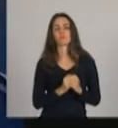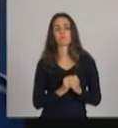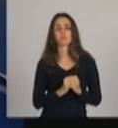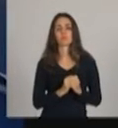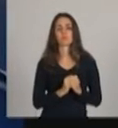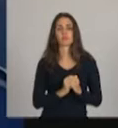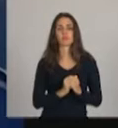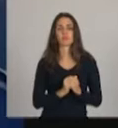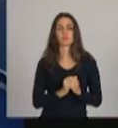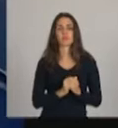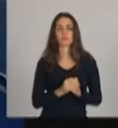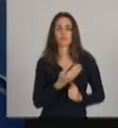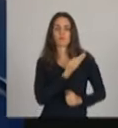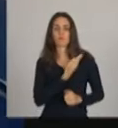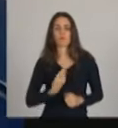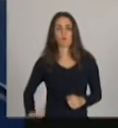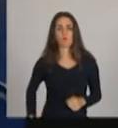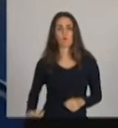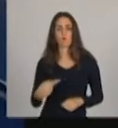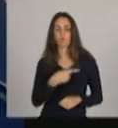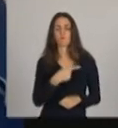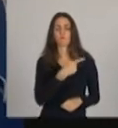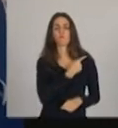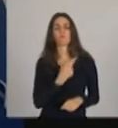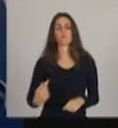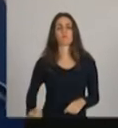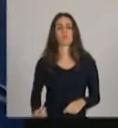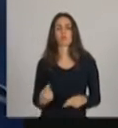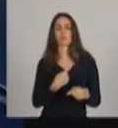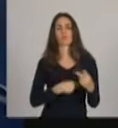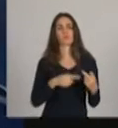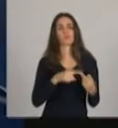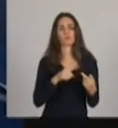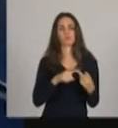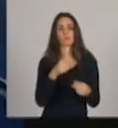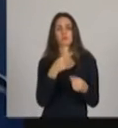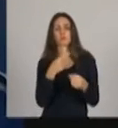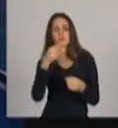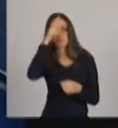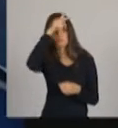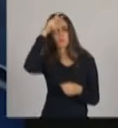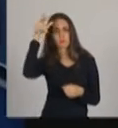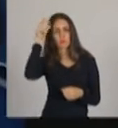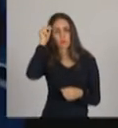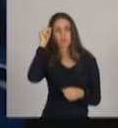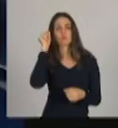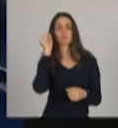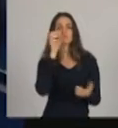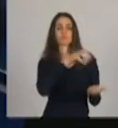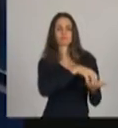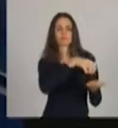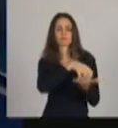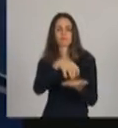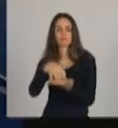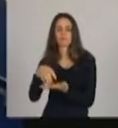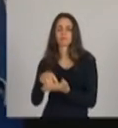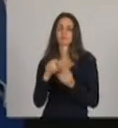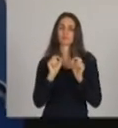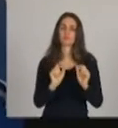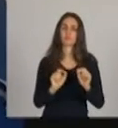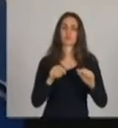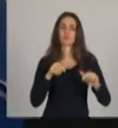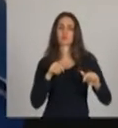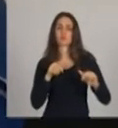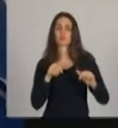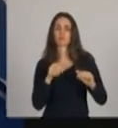das atitudes do governo do Estado e das prefeituras municipais no sentido de fazer